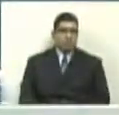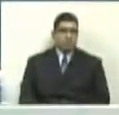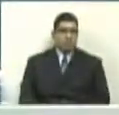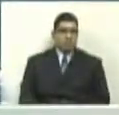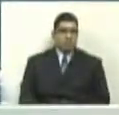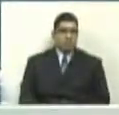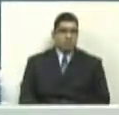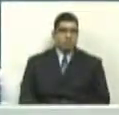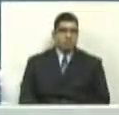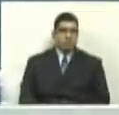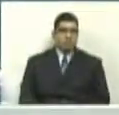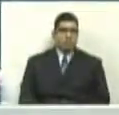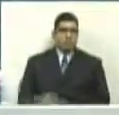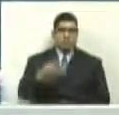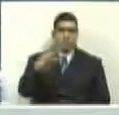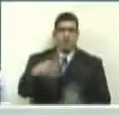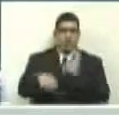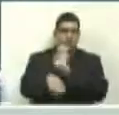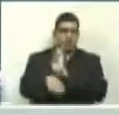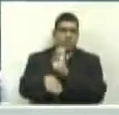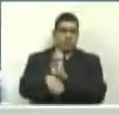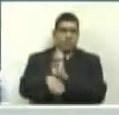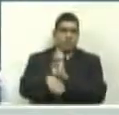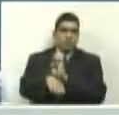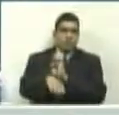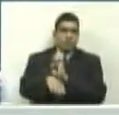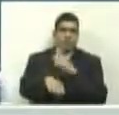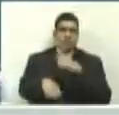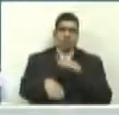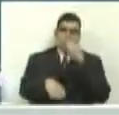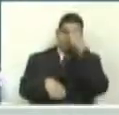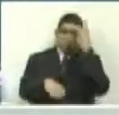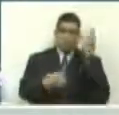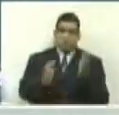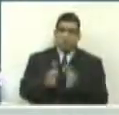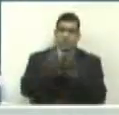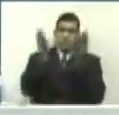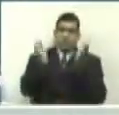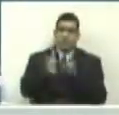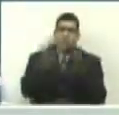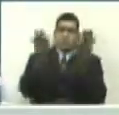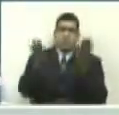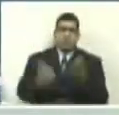o quarto estado que mais miseráveis tem no país.